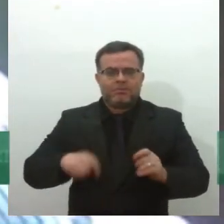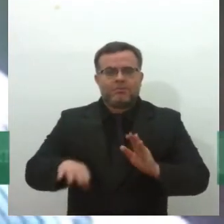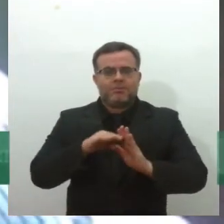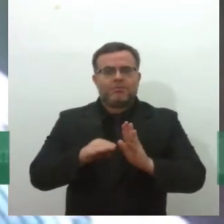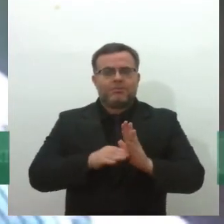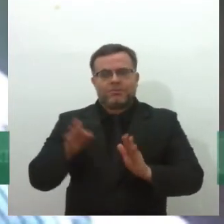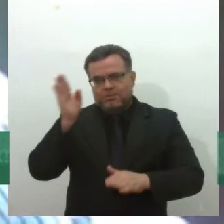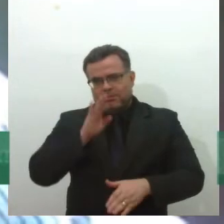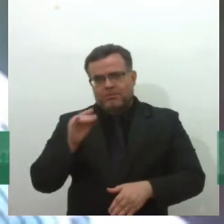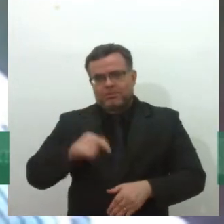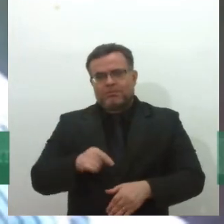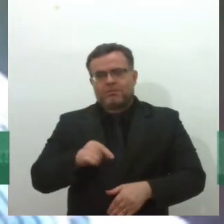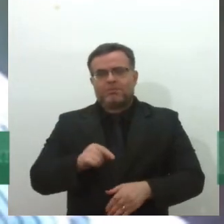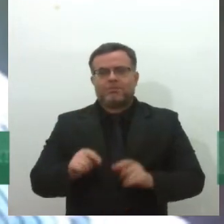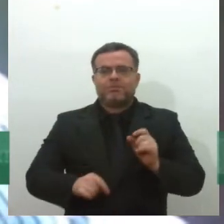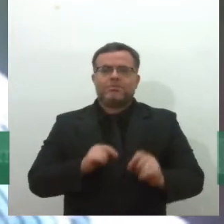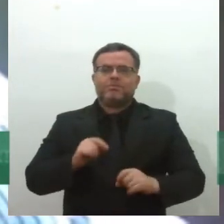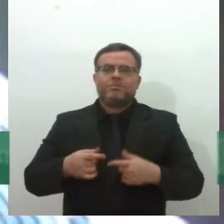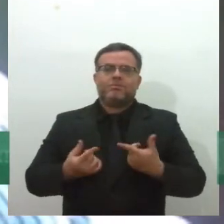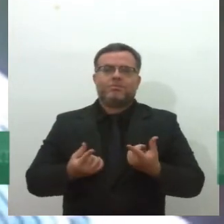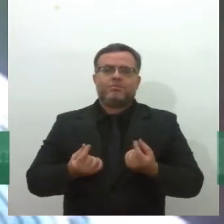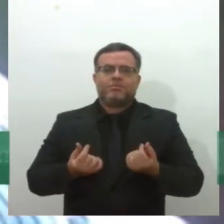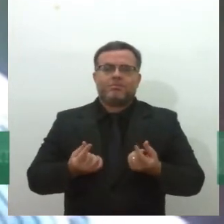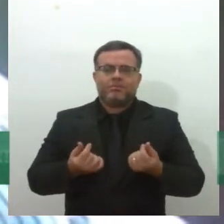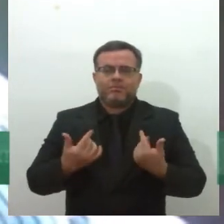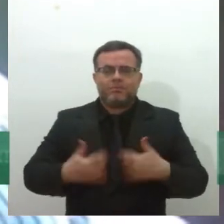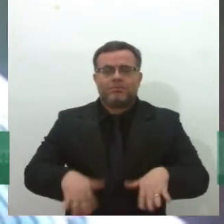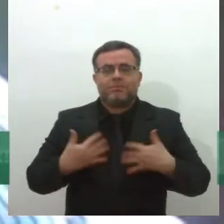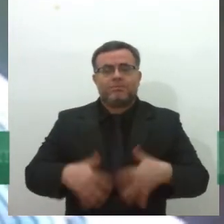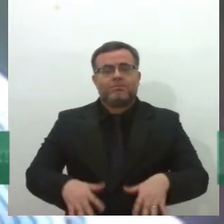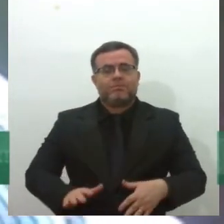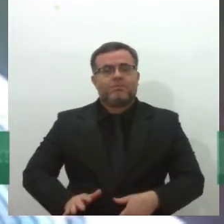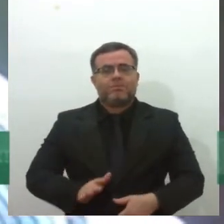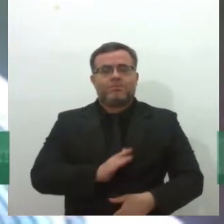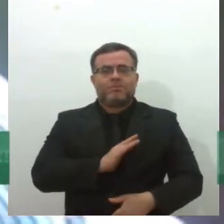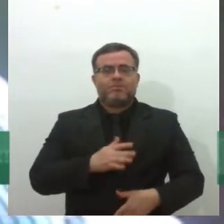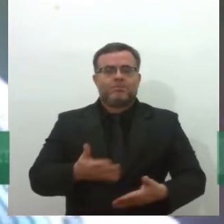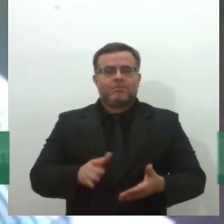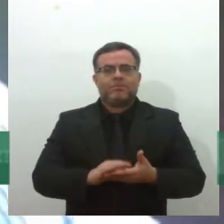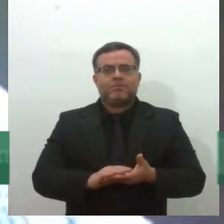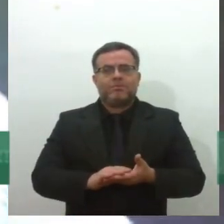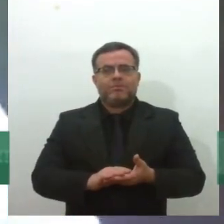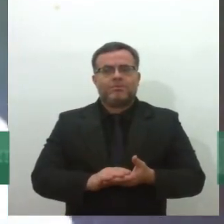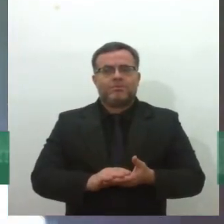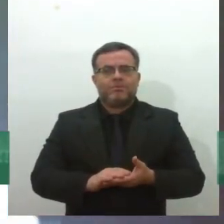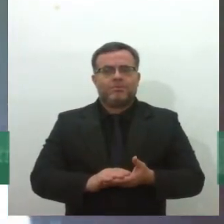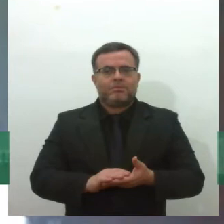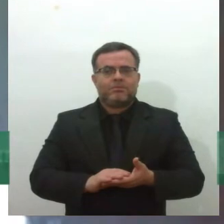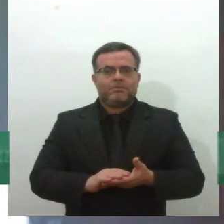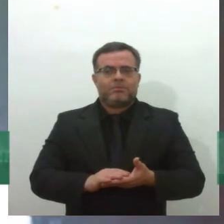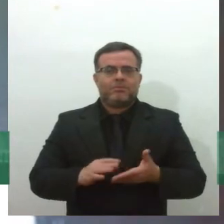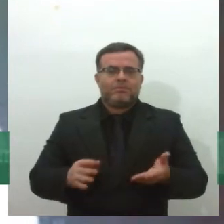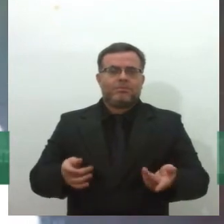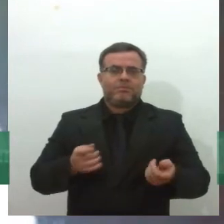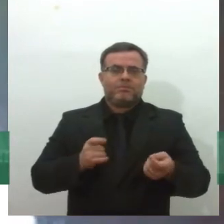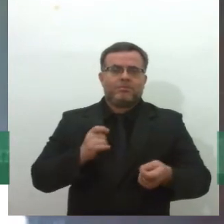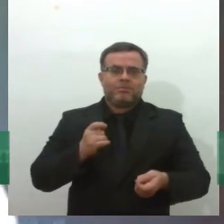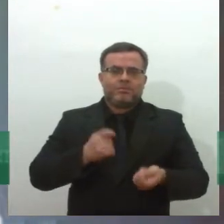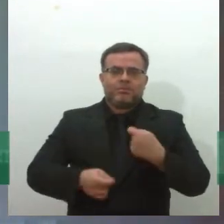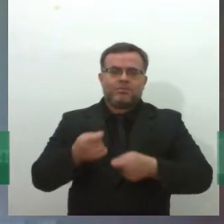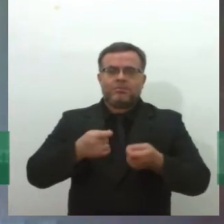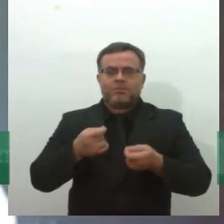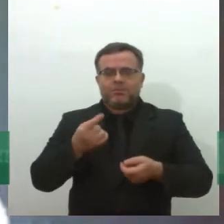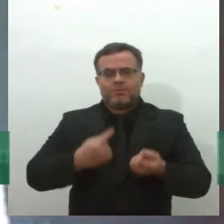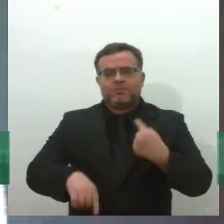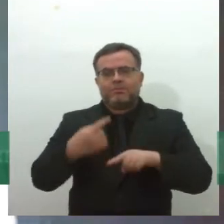brasileira. São preços balizadores para todo o mercado, para todo o funcionamento da economia. Então,